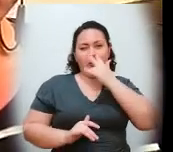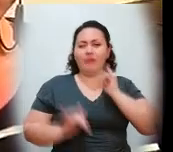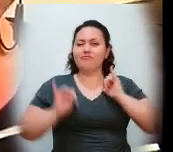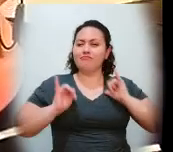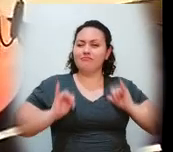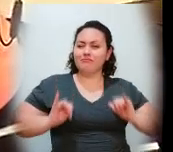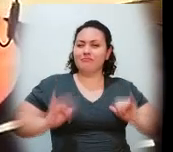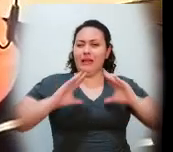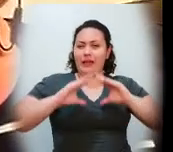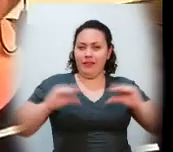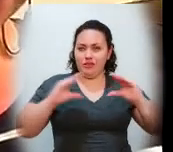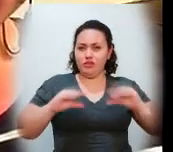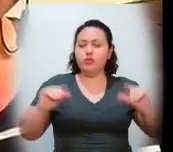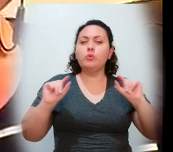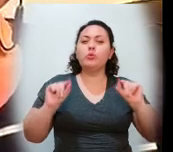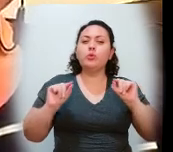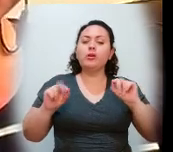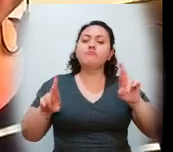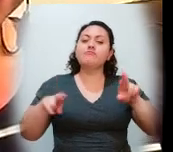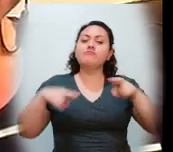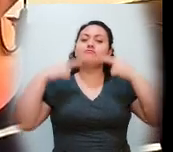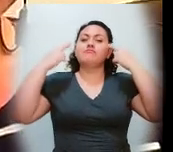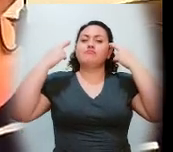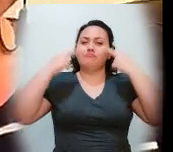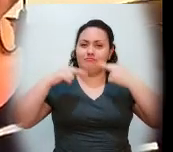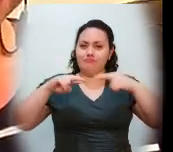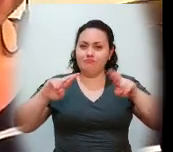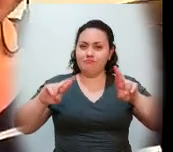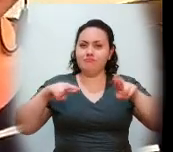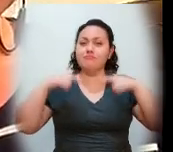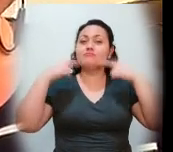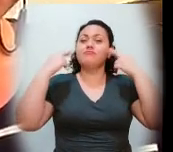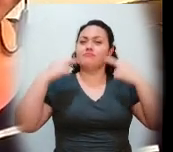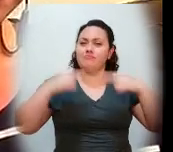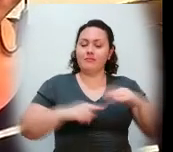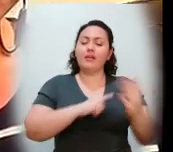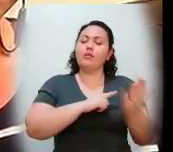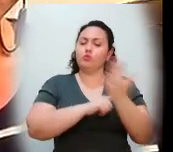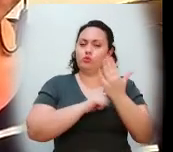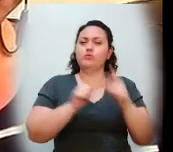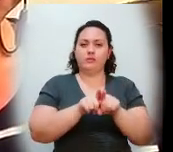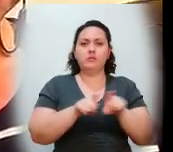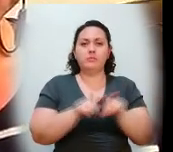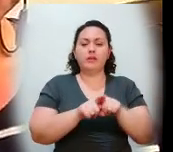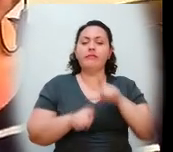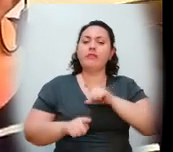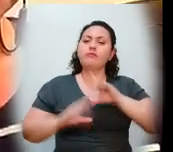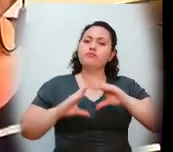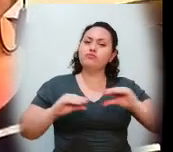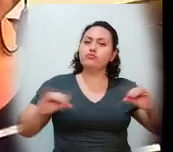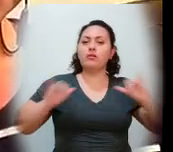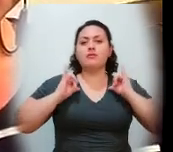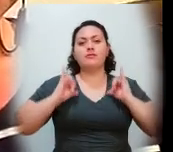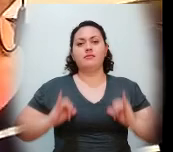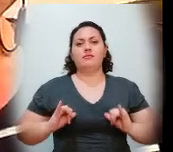respiração como uma maneira também de nos ajudar a relaxar e ir para a cama, né?